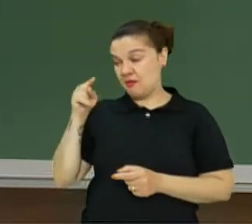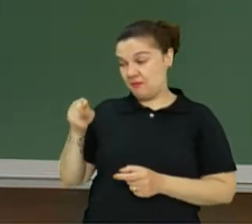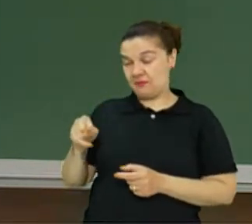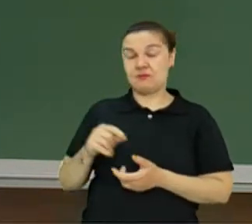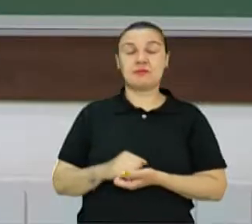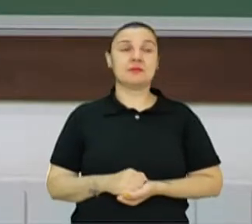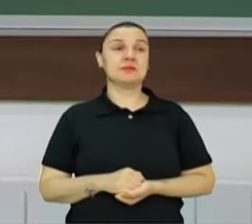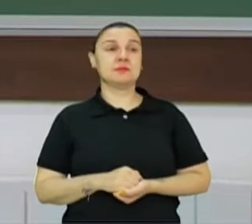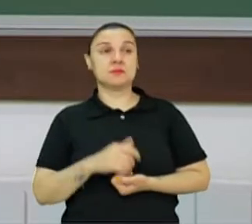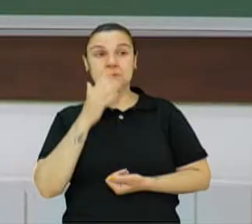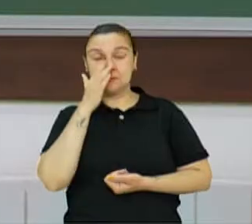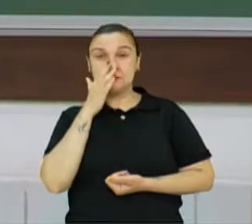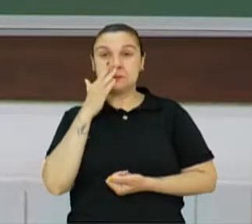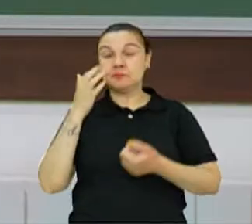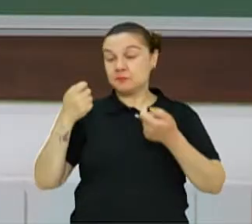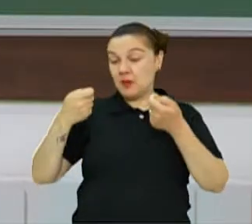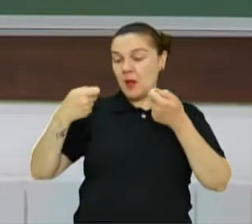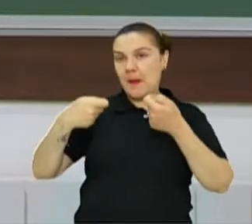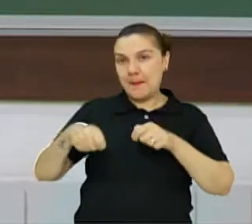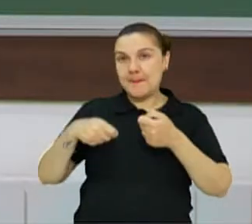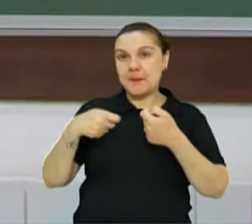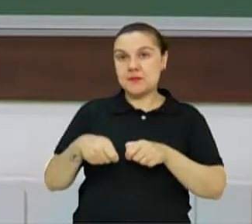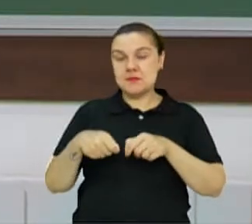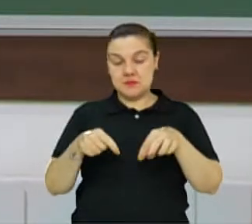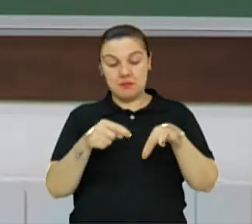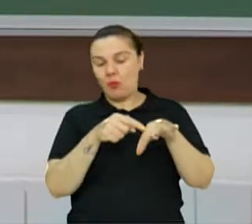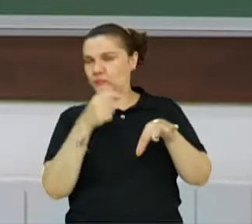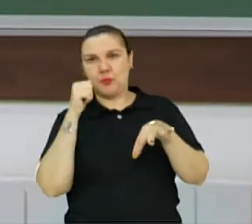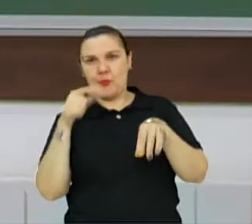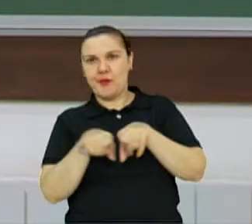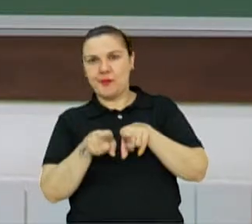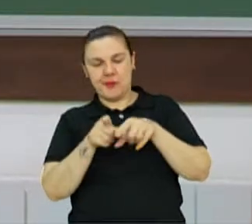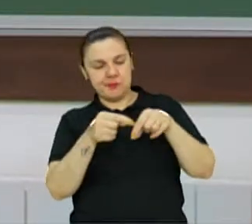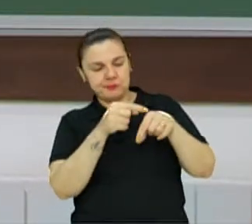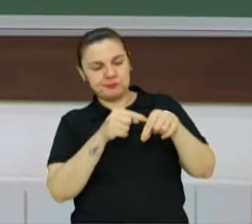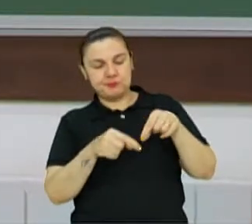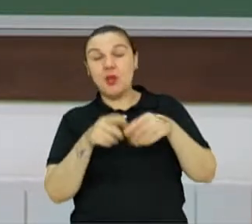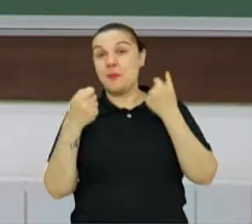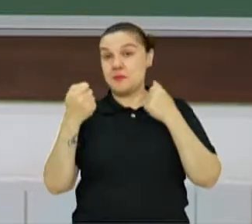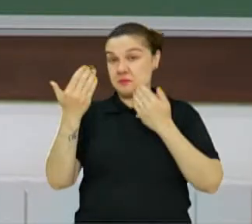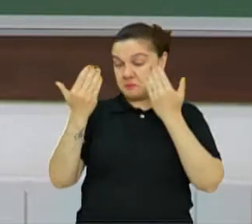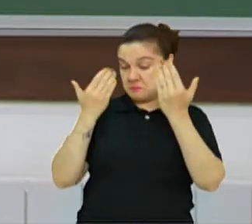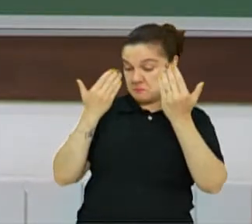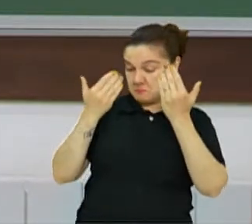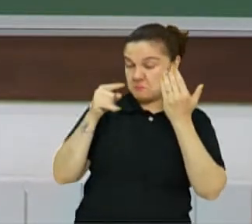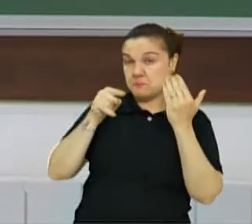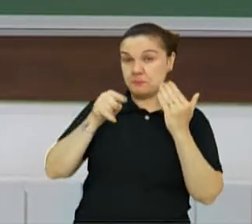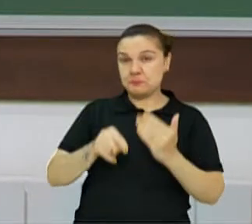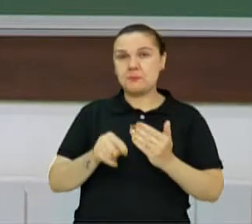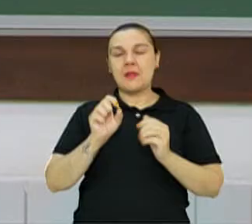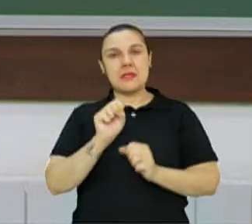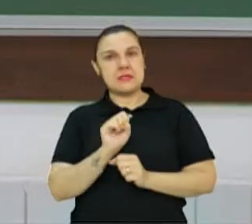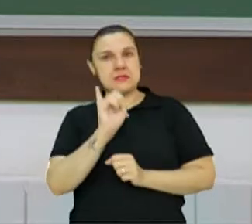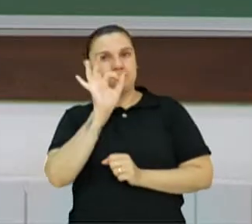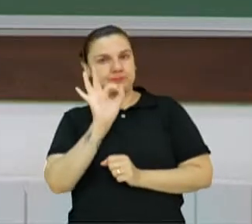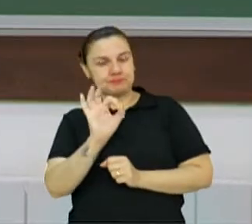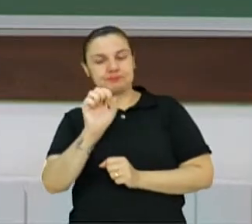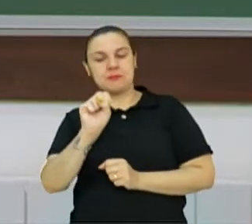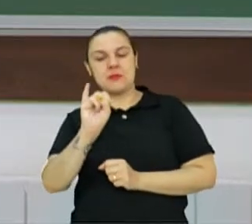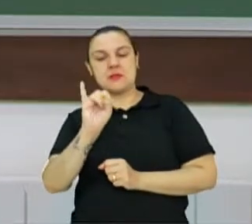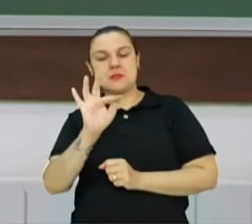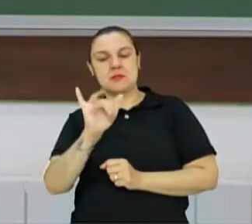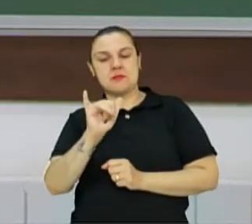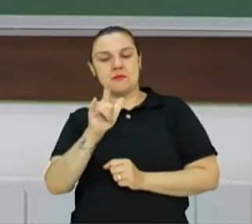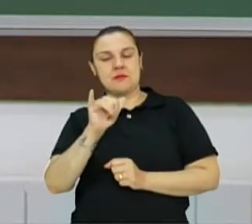lesões, elas precisam ser diagnosticadas, né? É feita uma análise para ver realmente se é a sífilis,